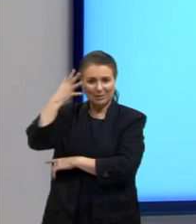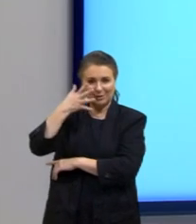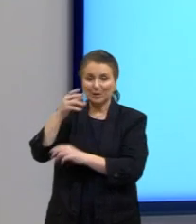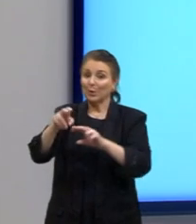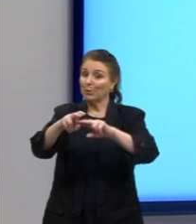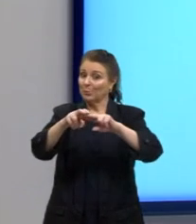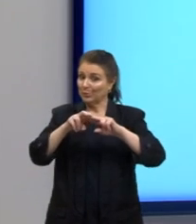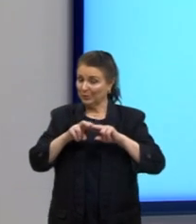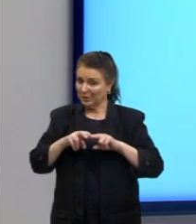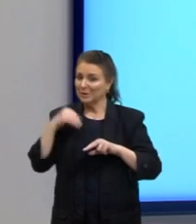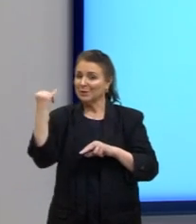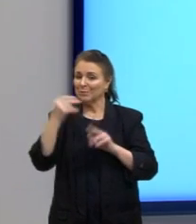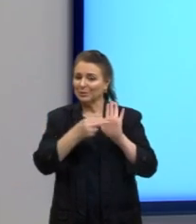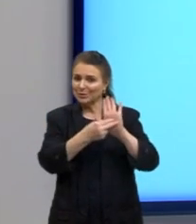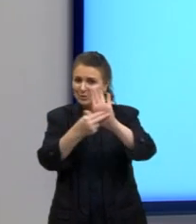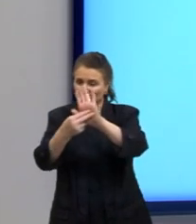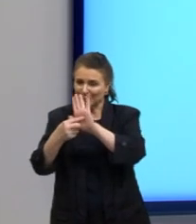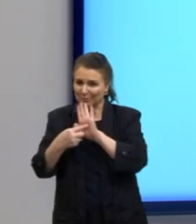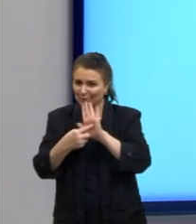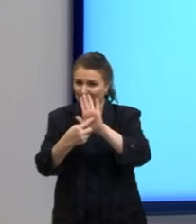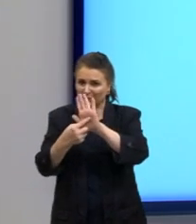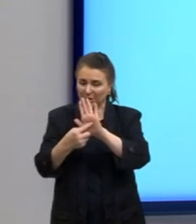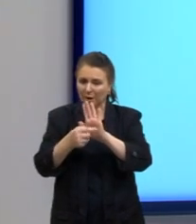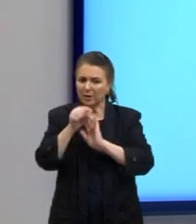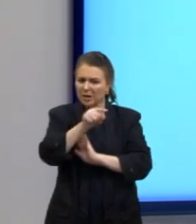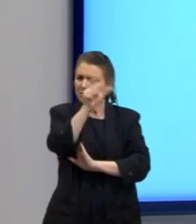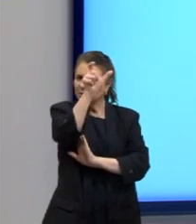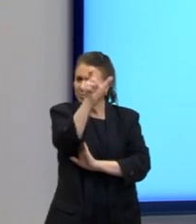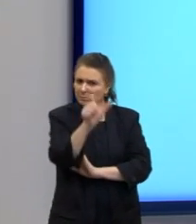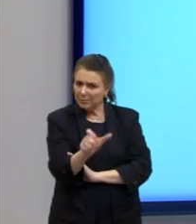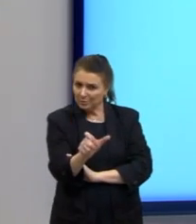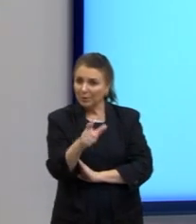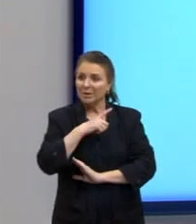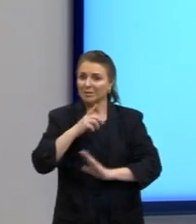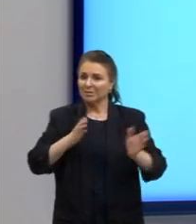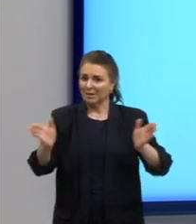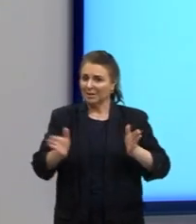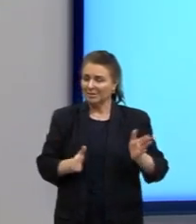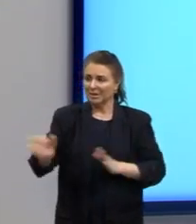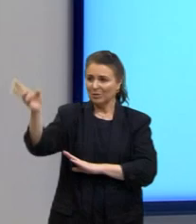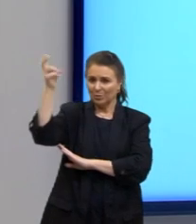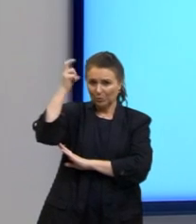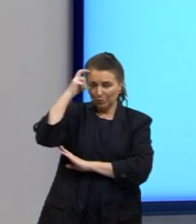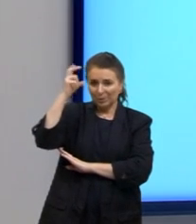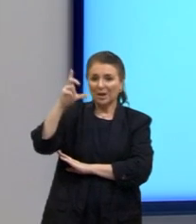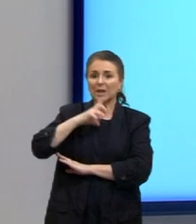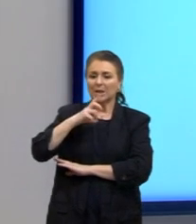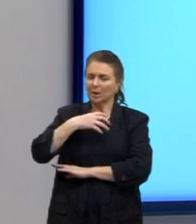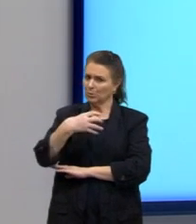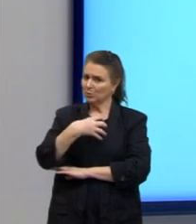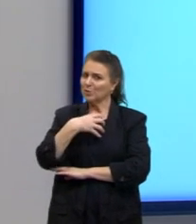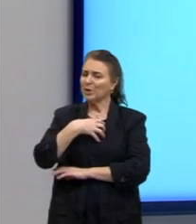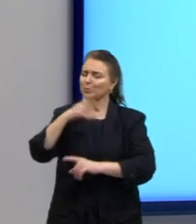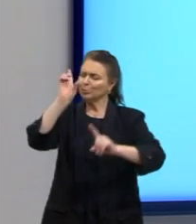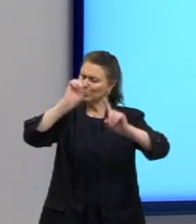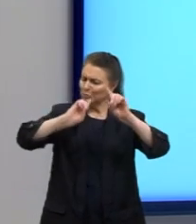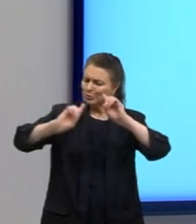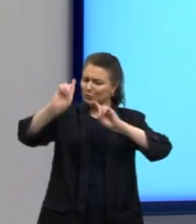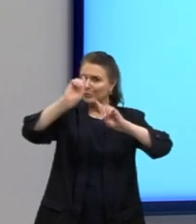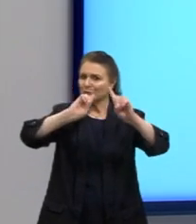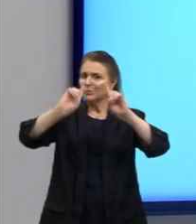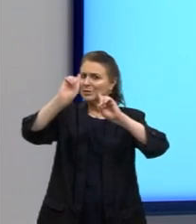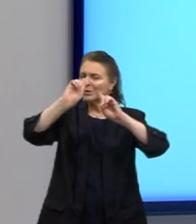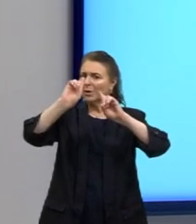evidente que esse indivíduo além de ter acesso à cultura terá uma forma de entretenimento que o